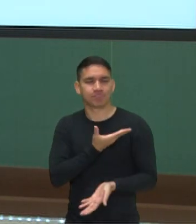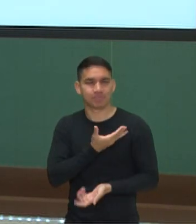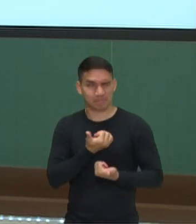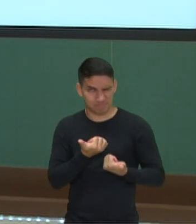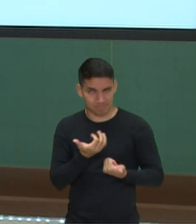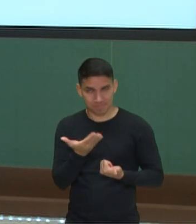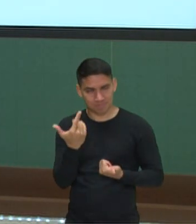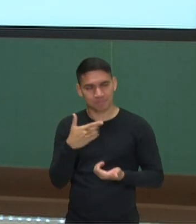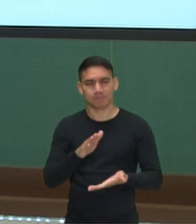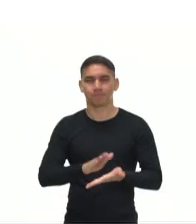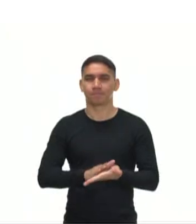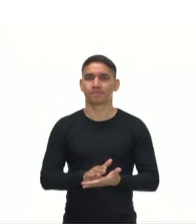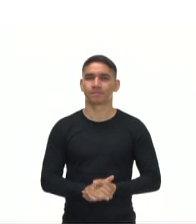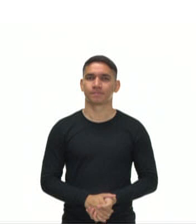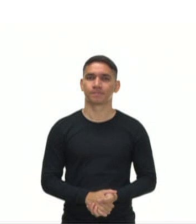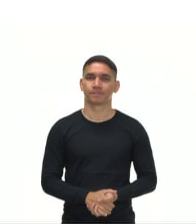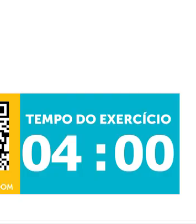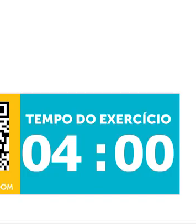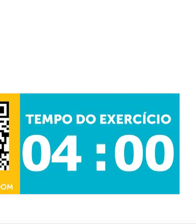lá então?